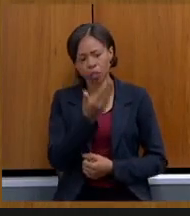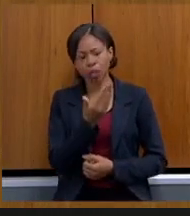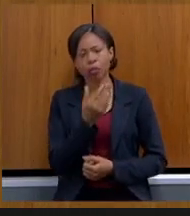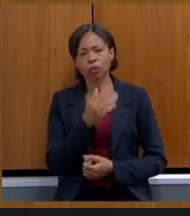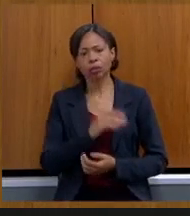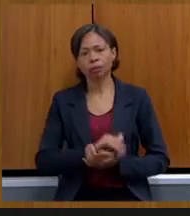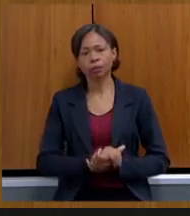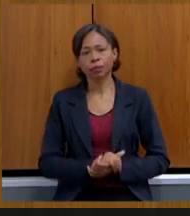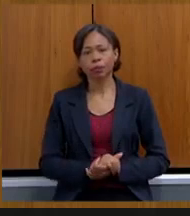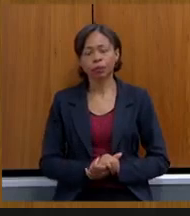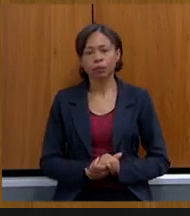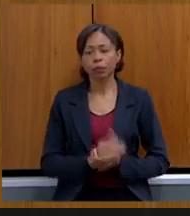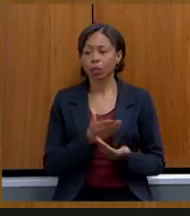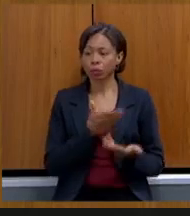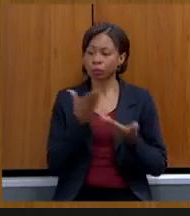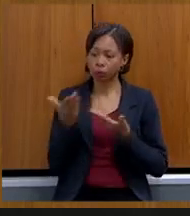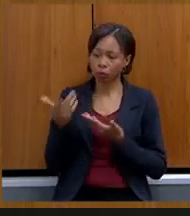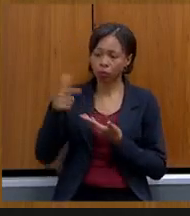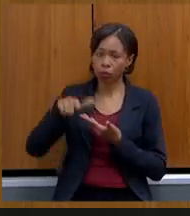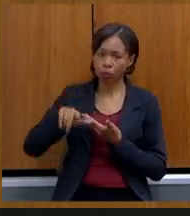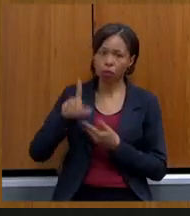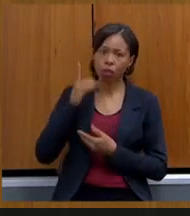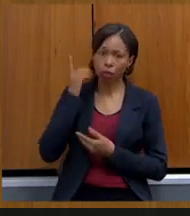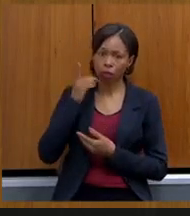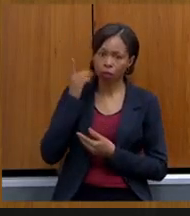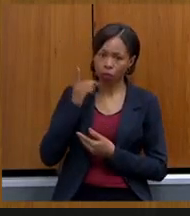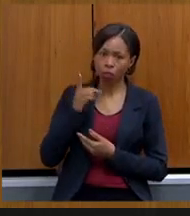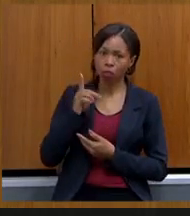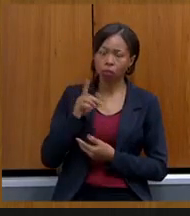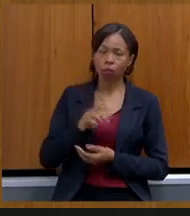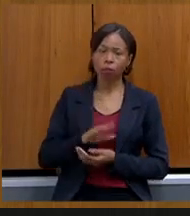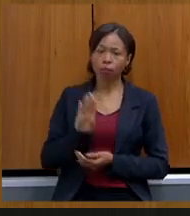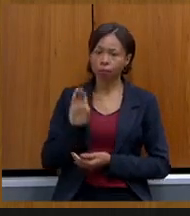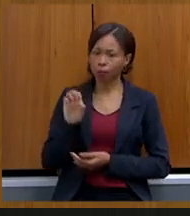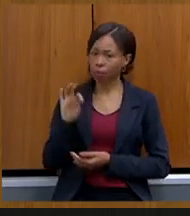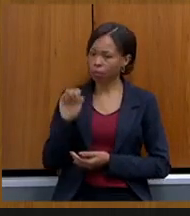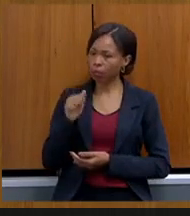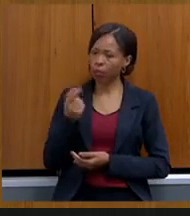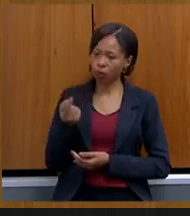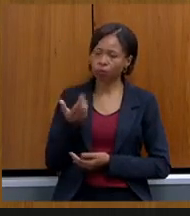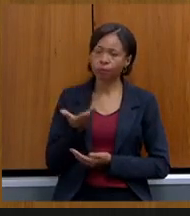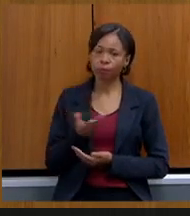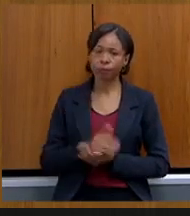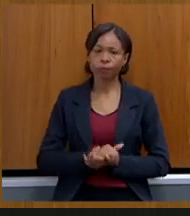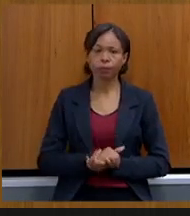deputada é retorna a palavra para suas considerações para o deputado o Betão